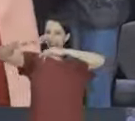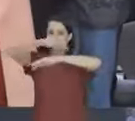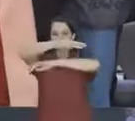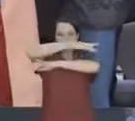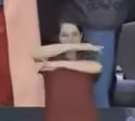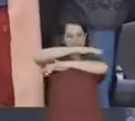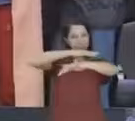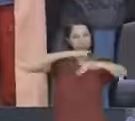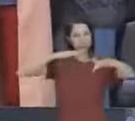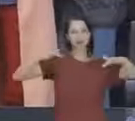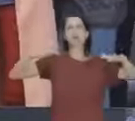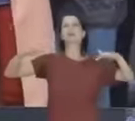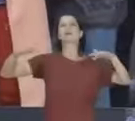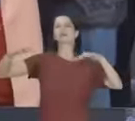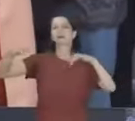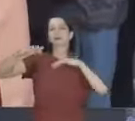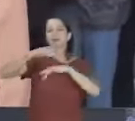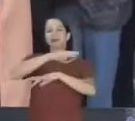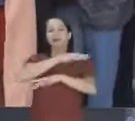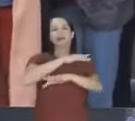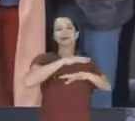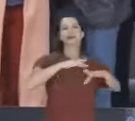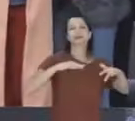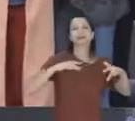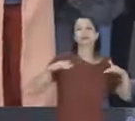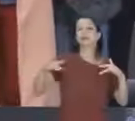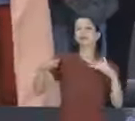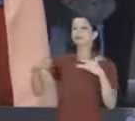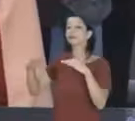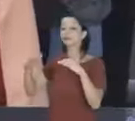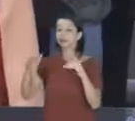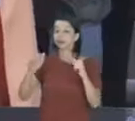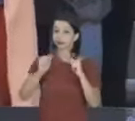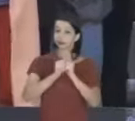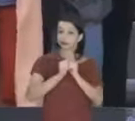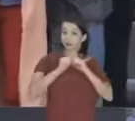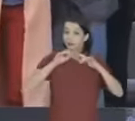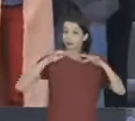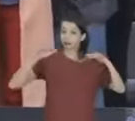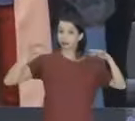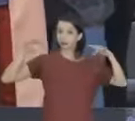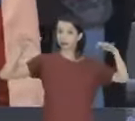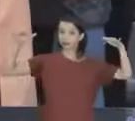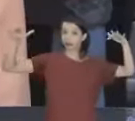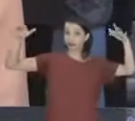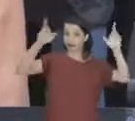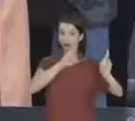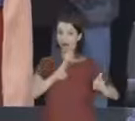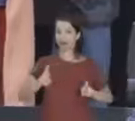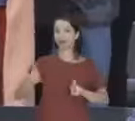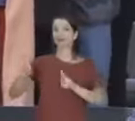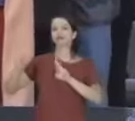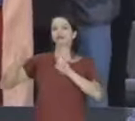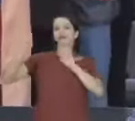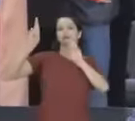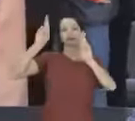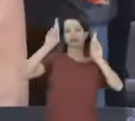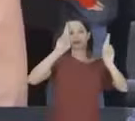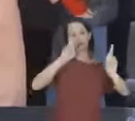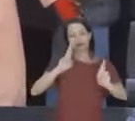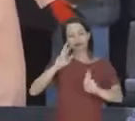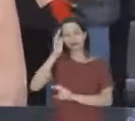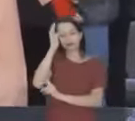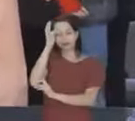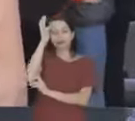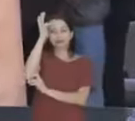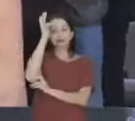apagar, e um brilho ilumina a esperança. Com fé no futuro melhor